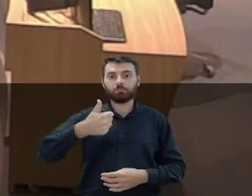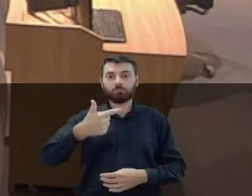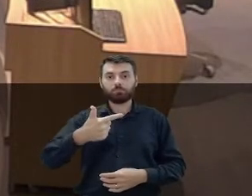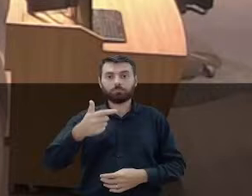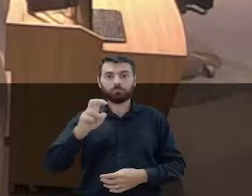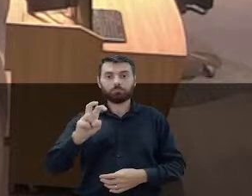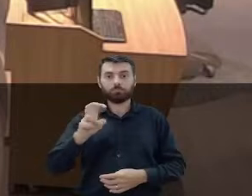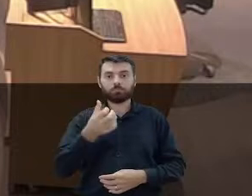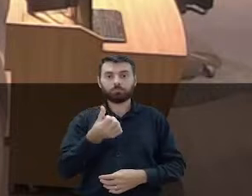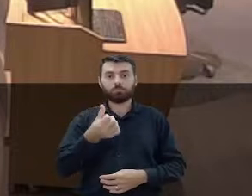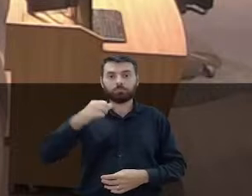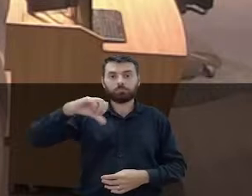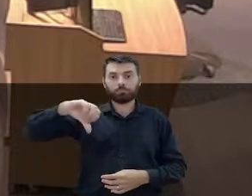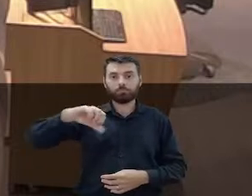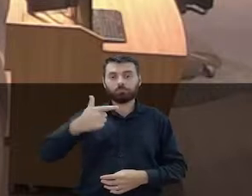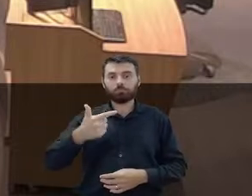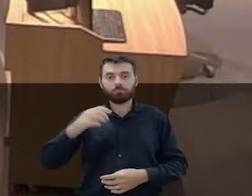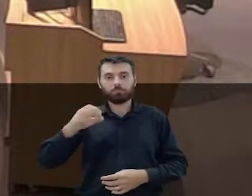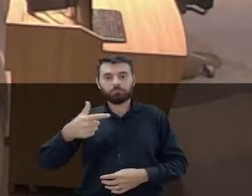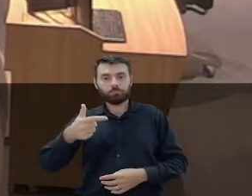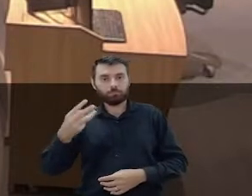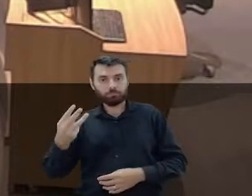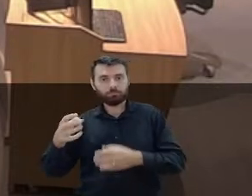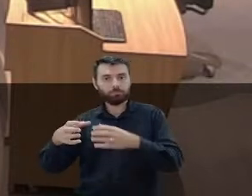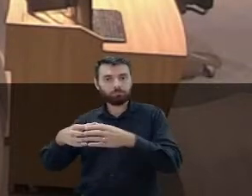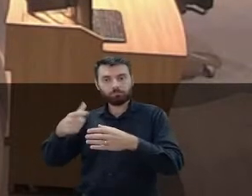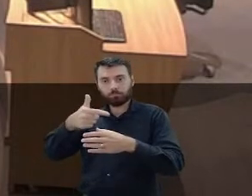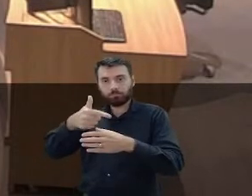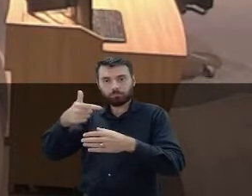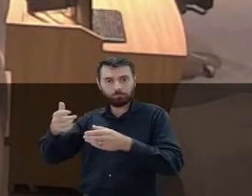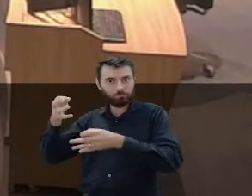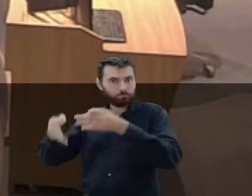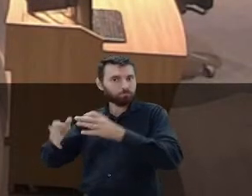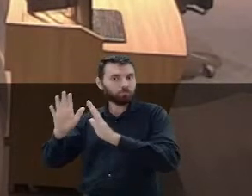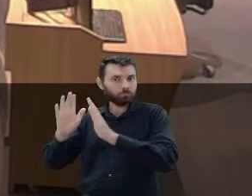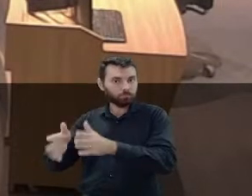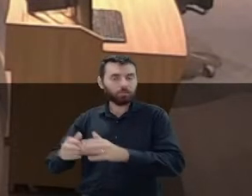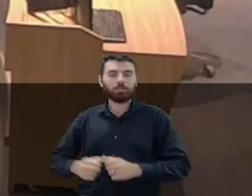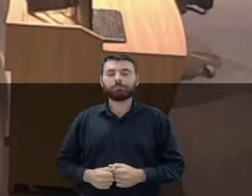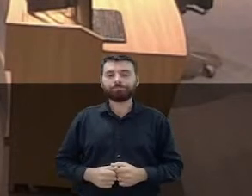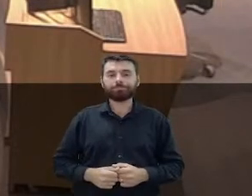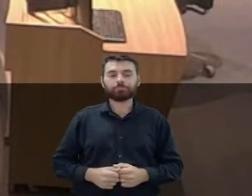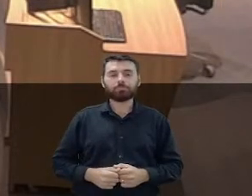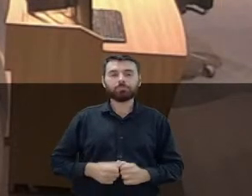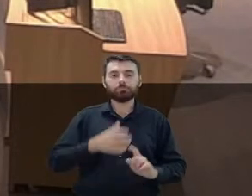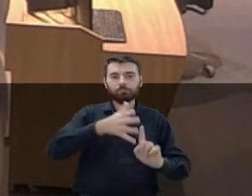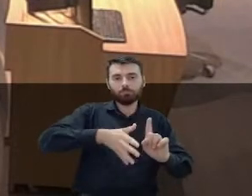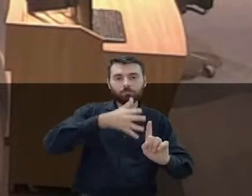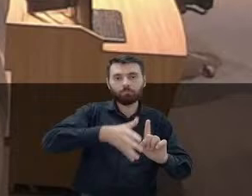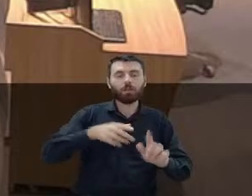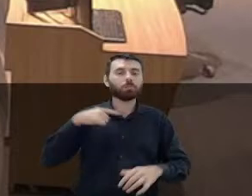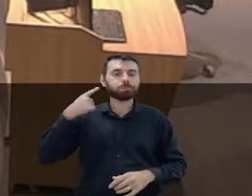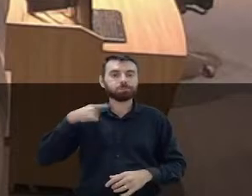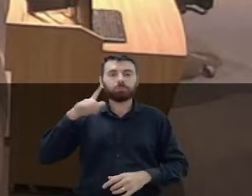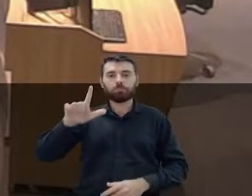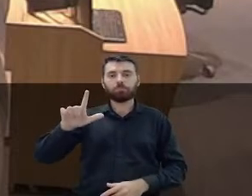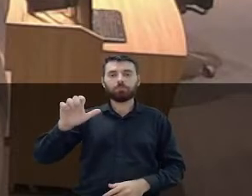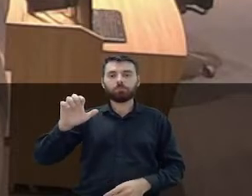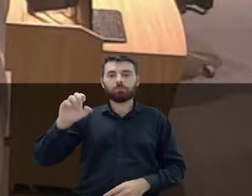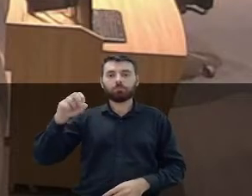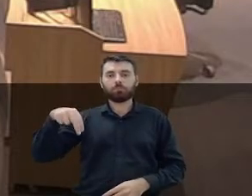dígito 69-2023, vara 22, inscrito para sustentação oral, doutor Leonardo de Albuquerque